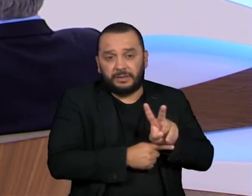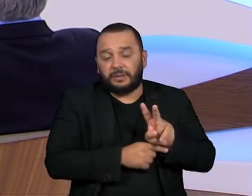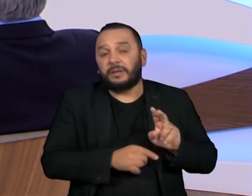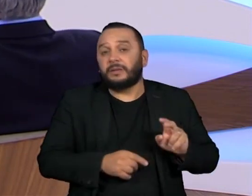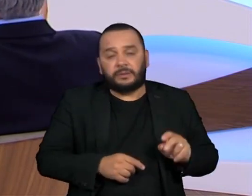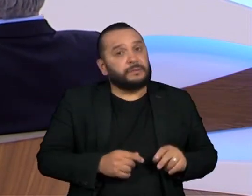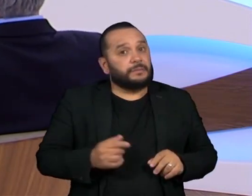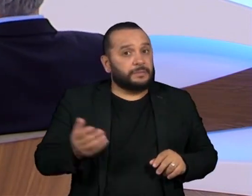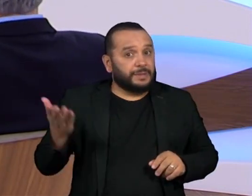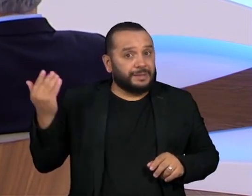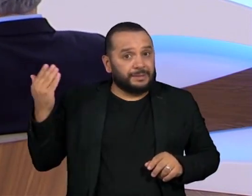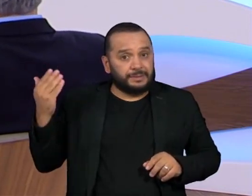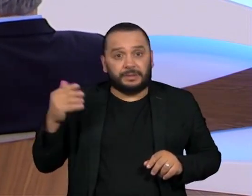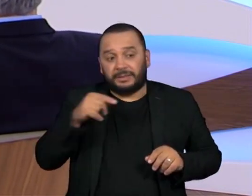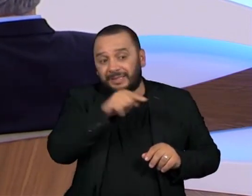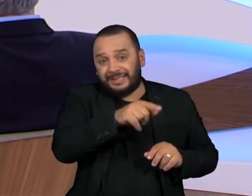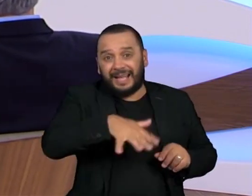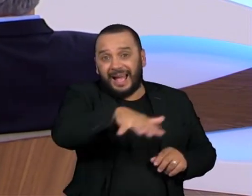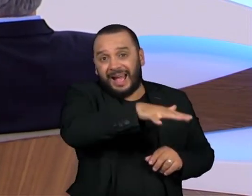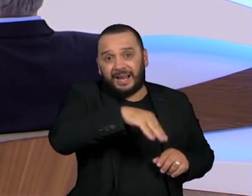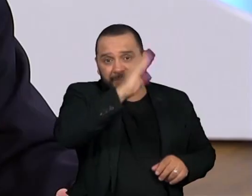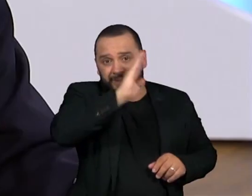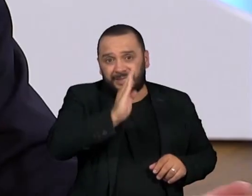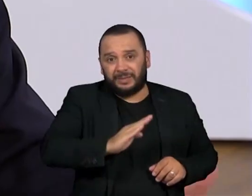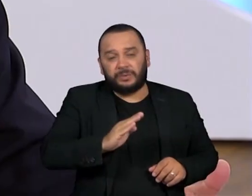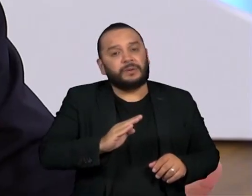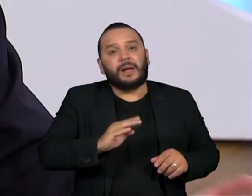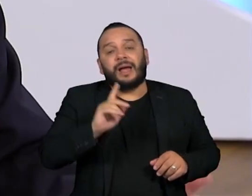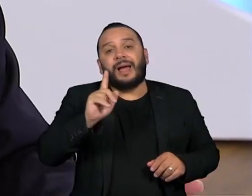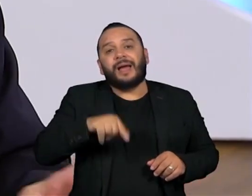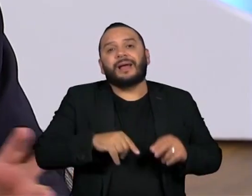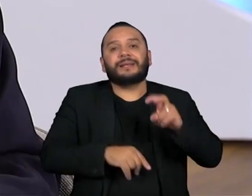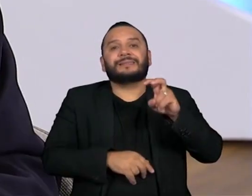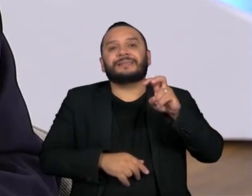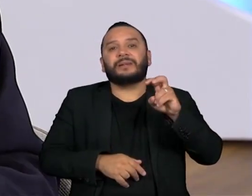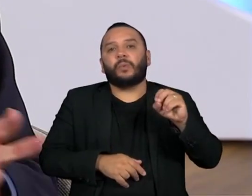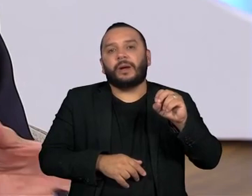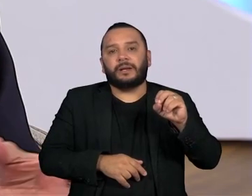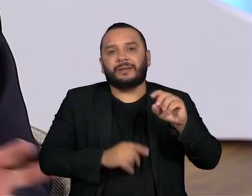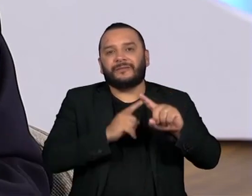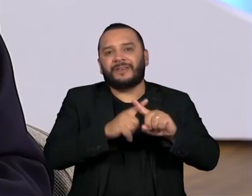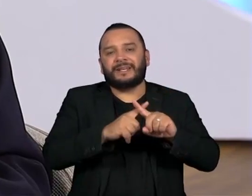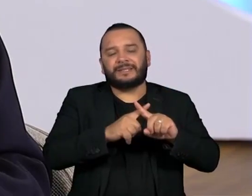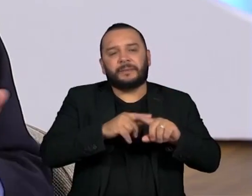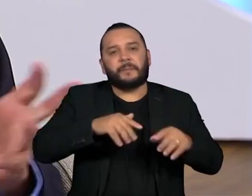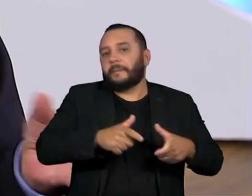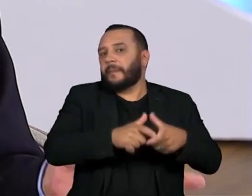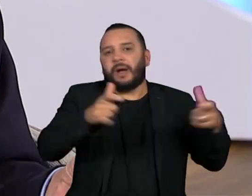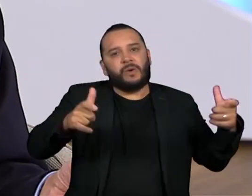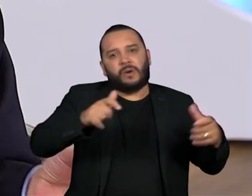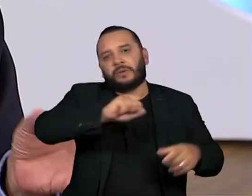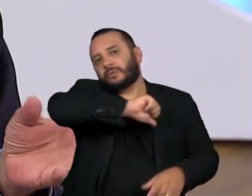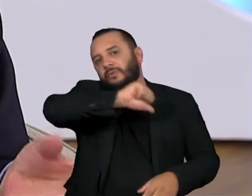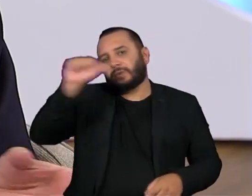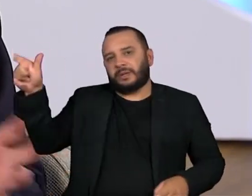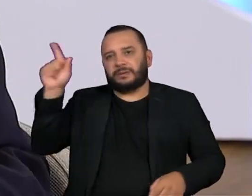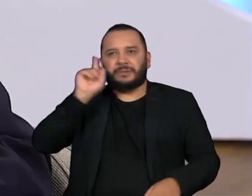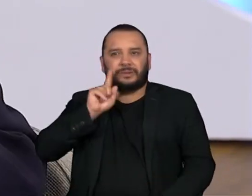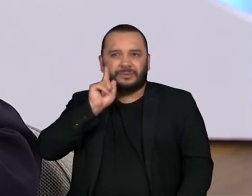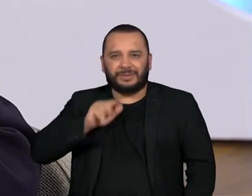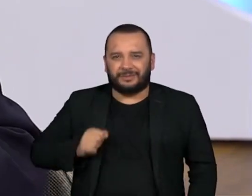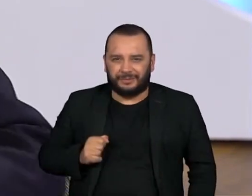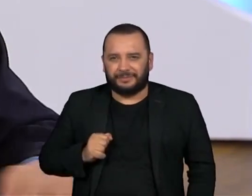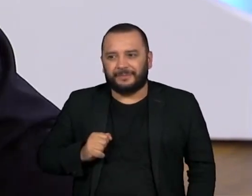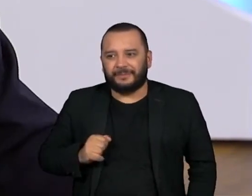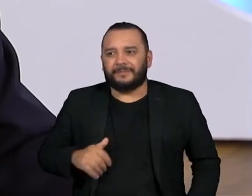proporcionalmente do que Estados Unidos, né? Então as coisas vão se passar de maneira diferente numa economia